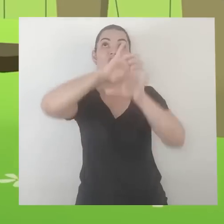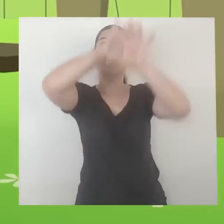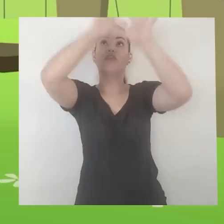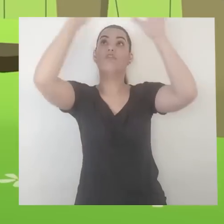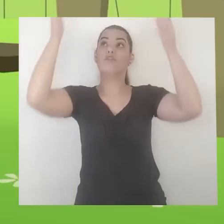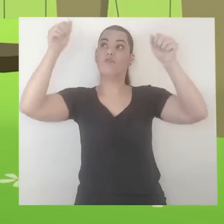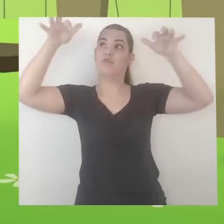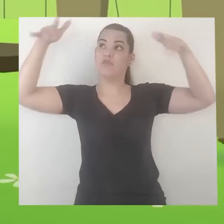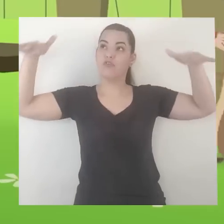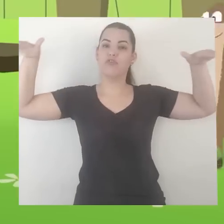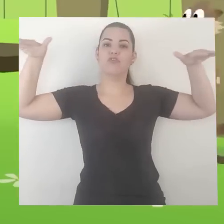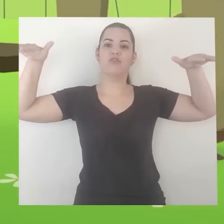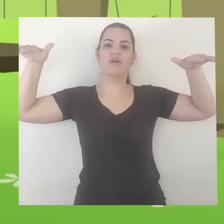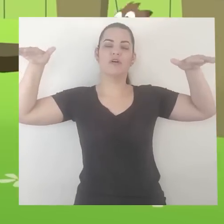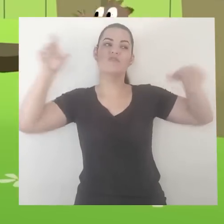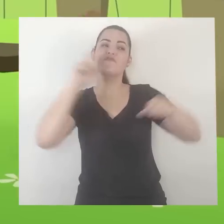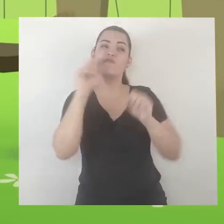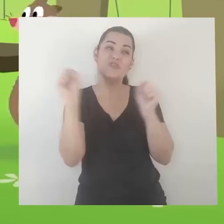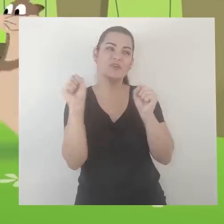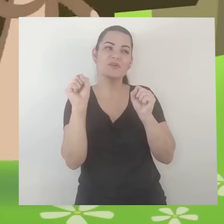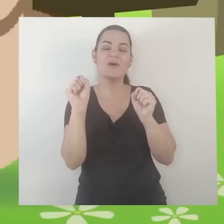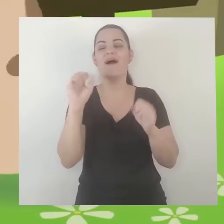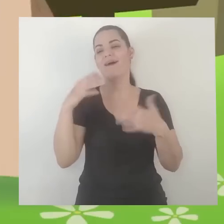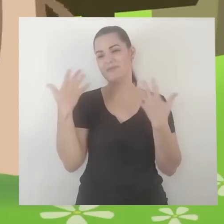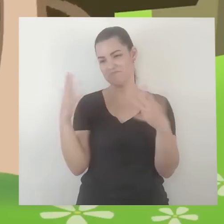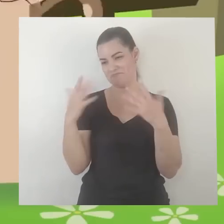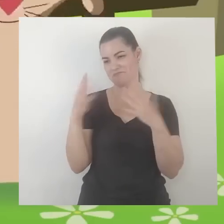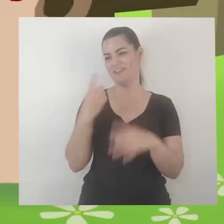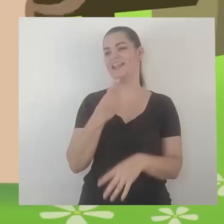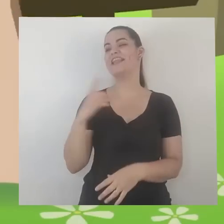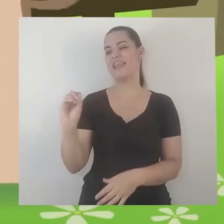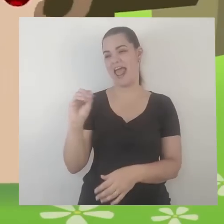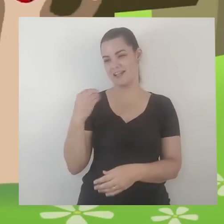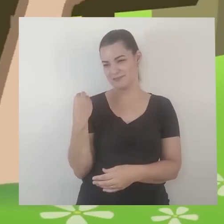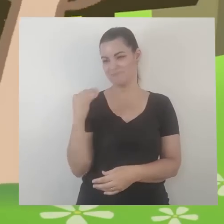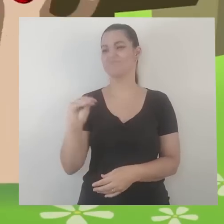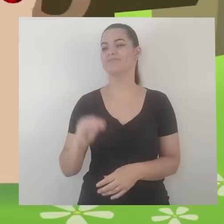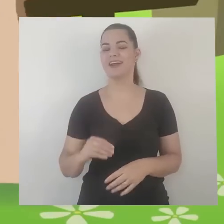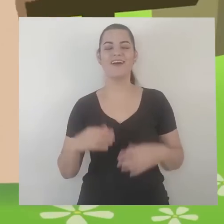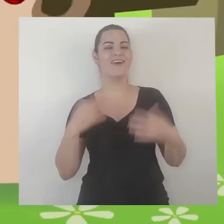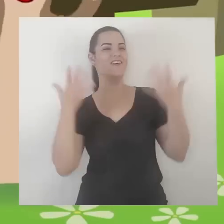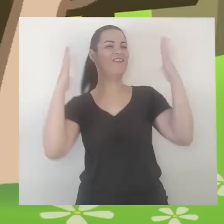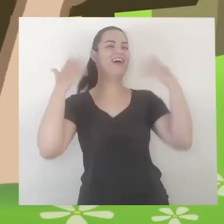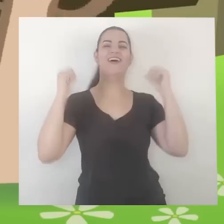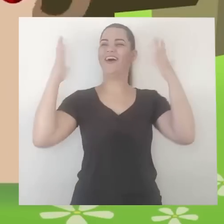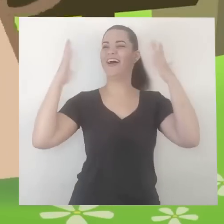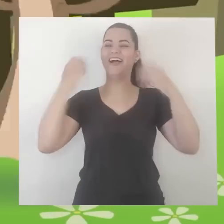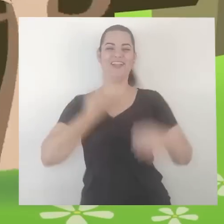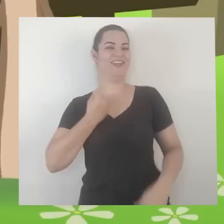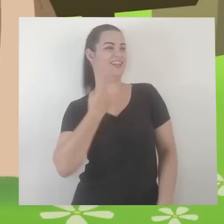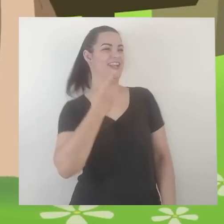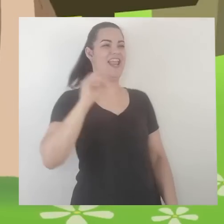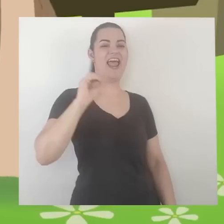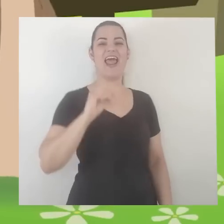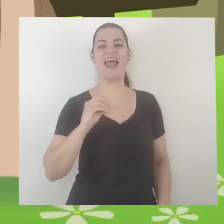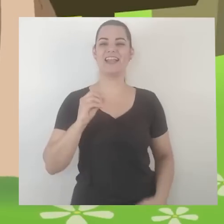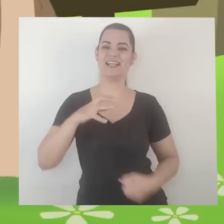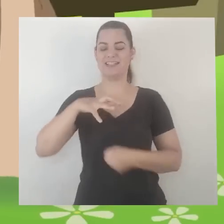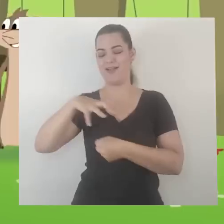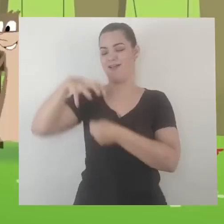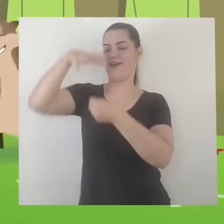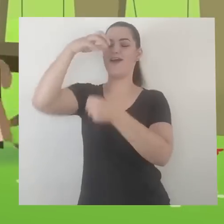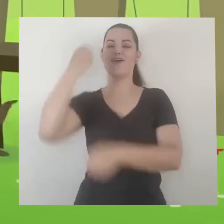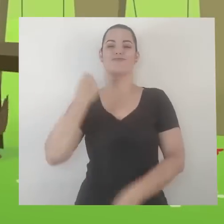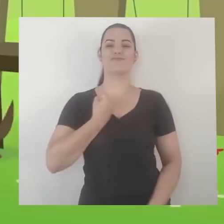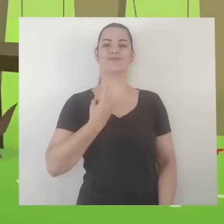você também. É, só nota 10, só nota 10. Balão Júpiter é nota